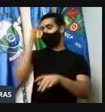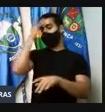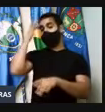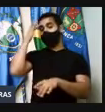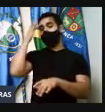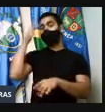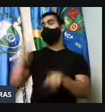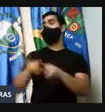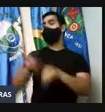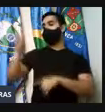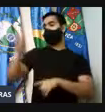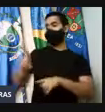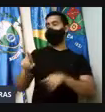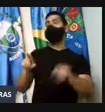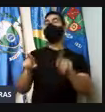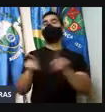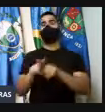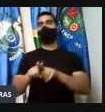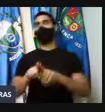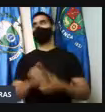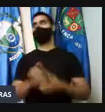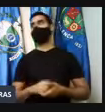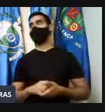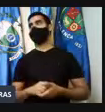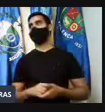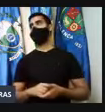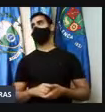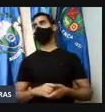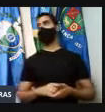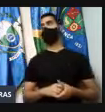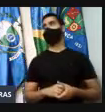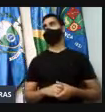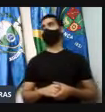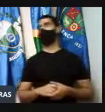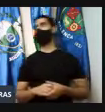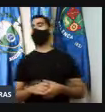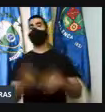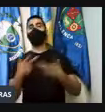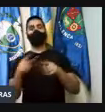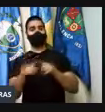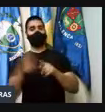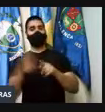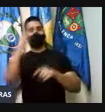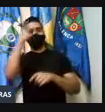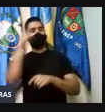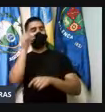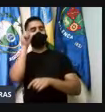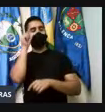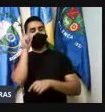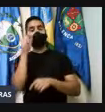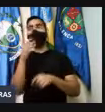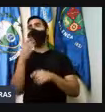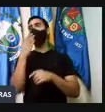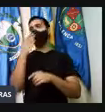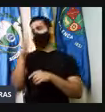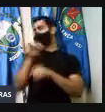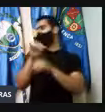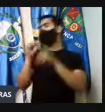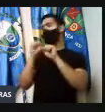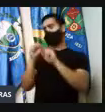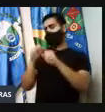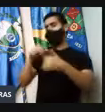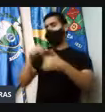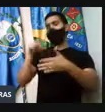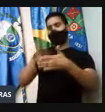essa deficiência sensorial também. Então, também questão de pessoas com baixa visão. Então, presidente, queria pedir essa gentileza, né, se o senhor pudesse ler